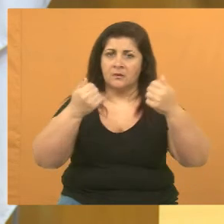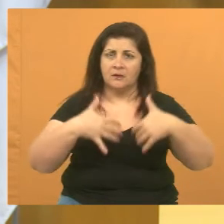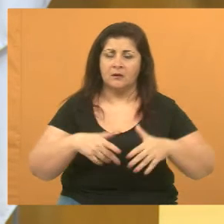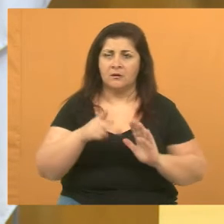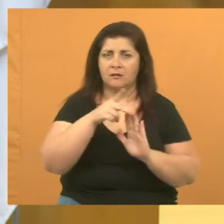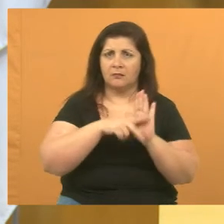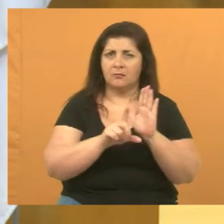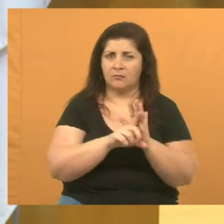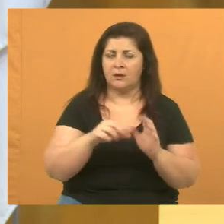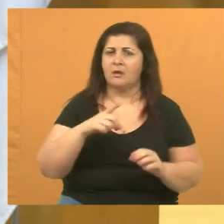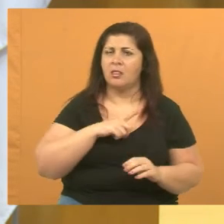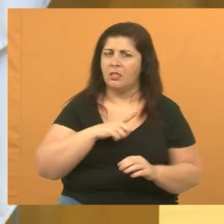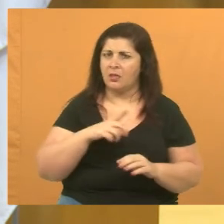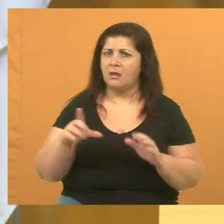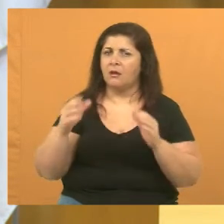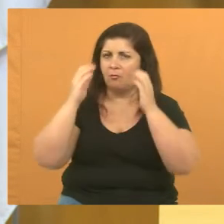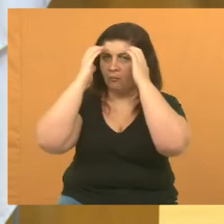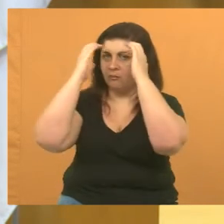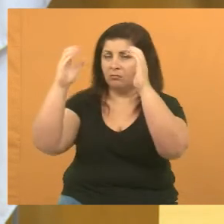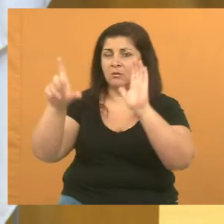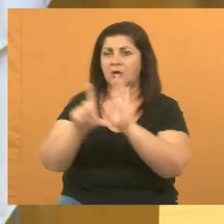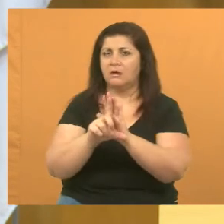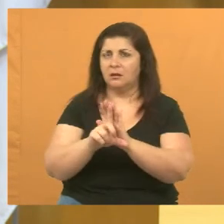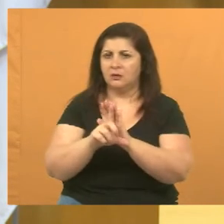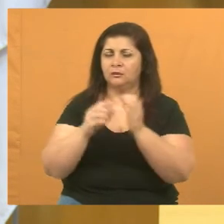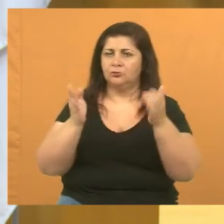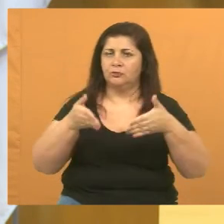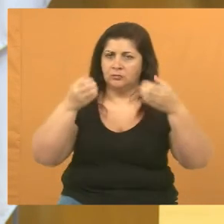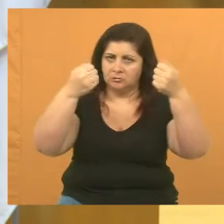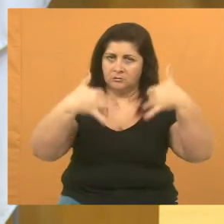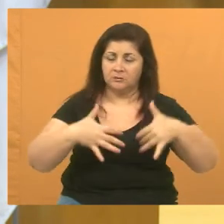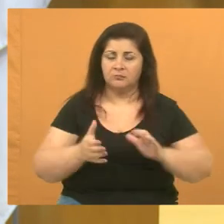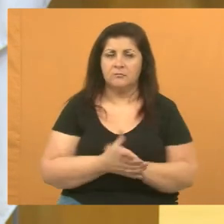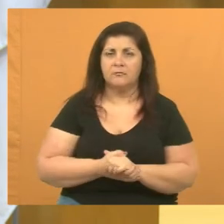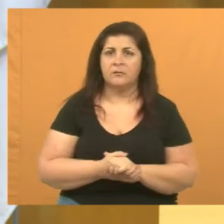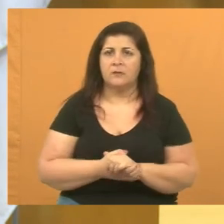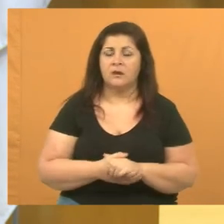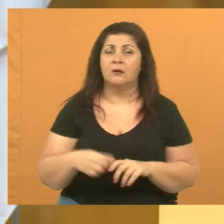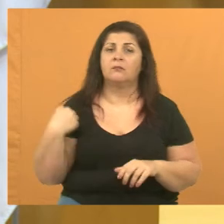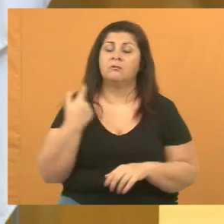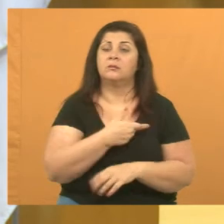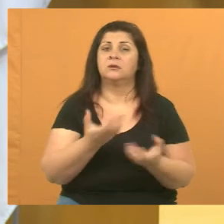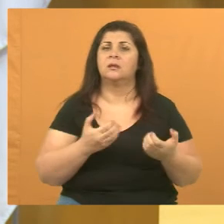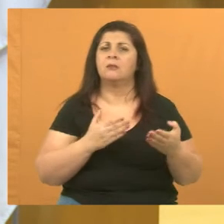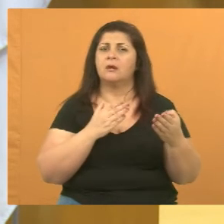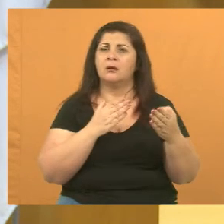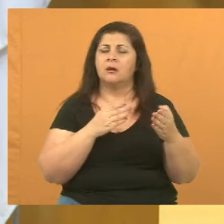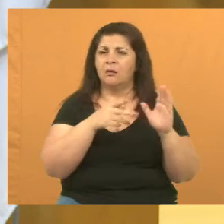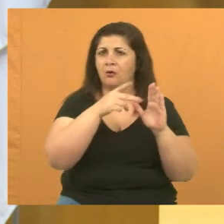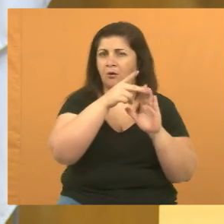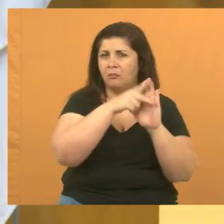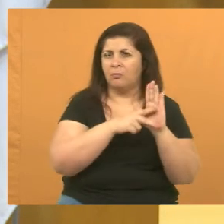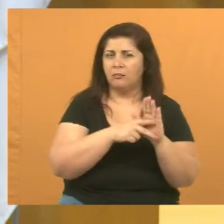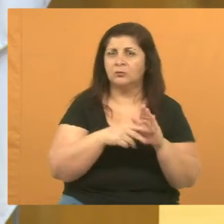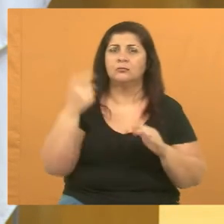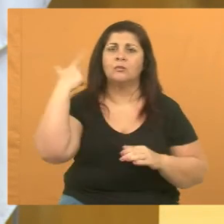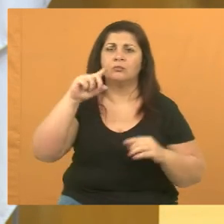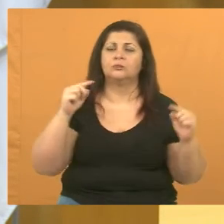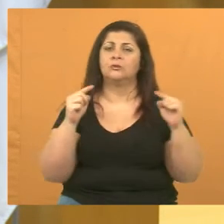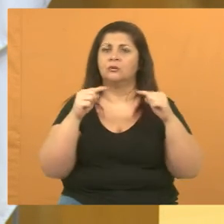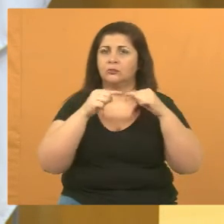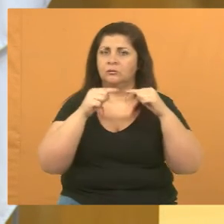possui sólido escopo legal, justificado nesses termos, a fim de que a proposta possa alcançar plenamente seus